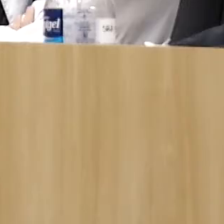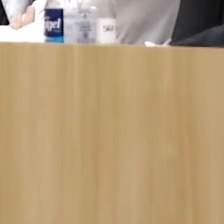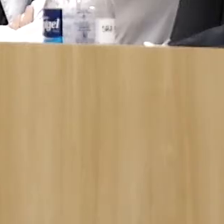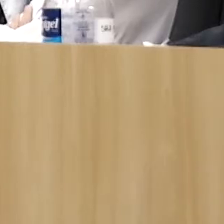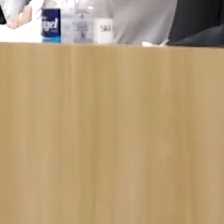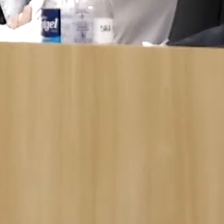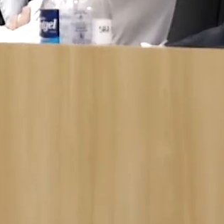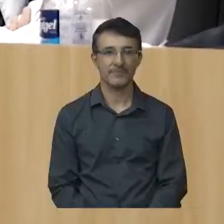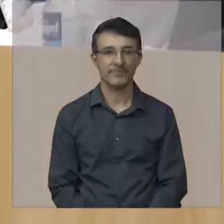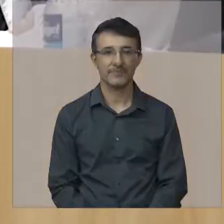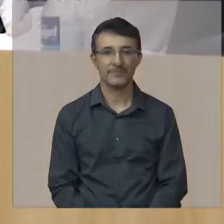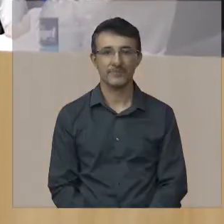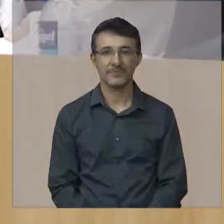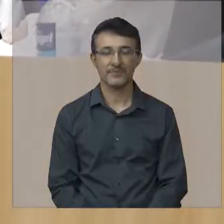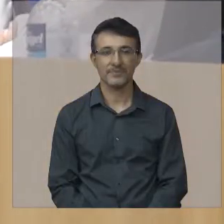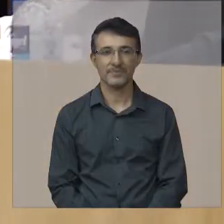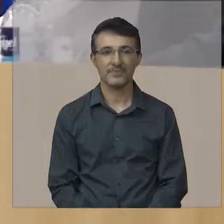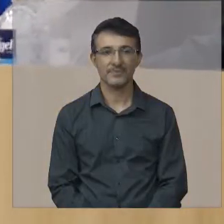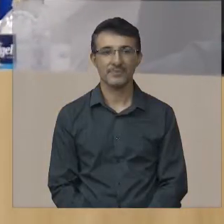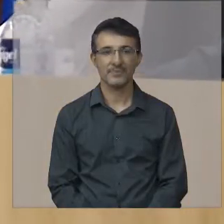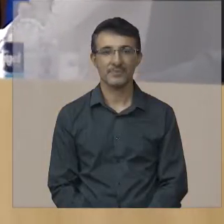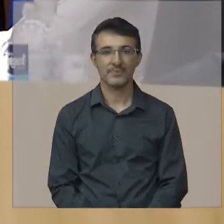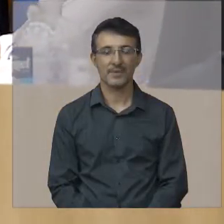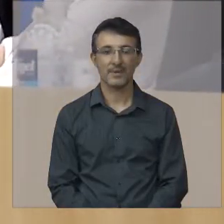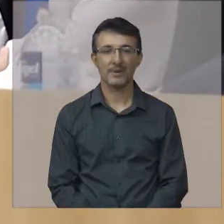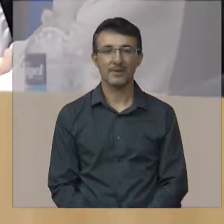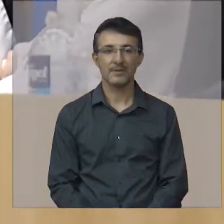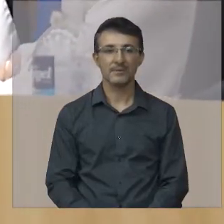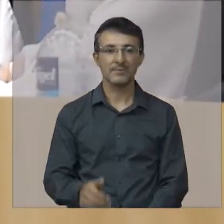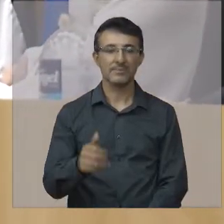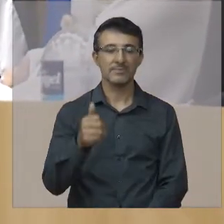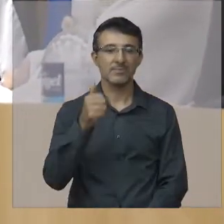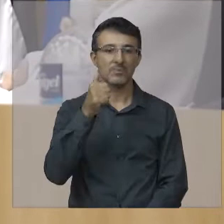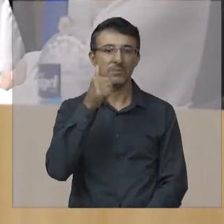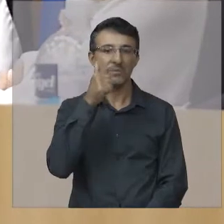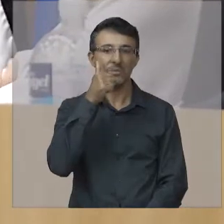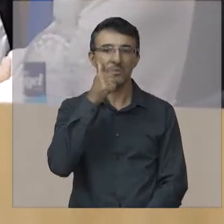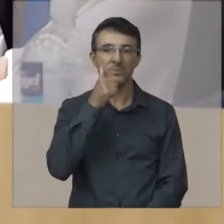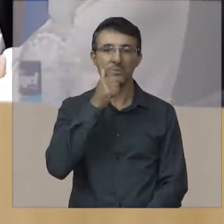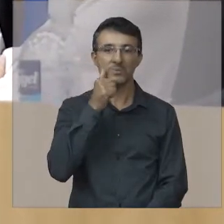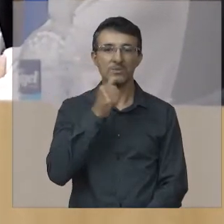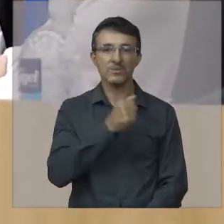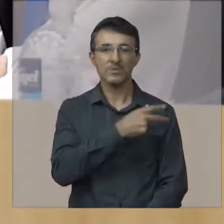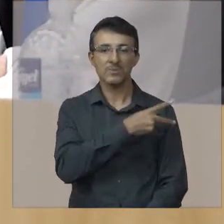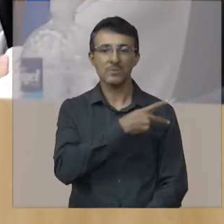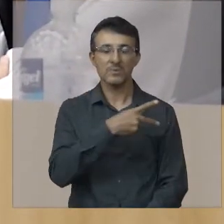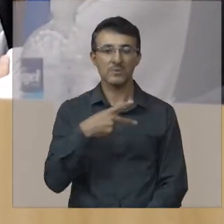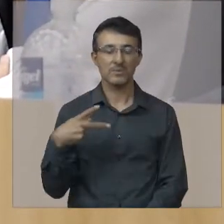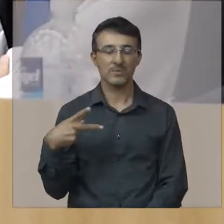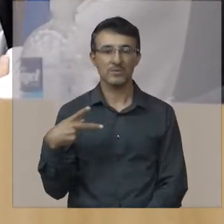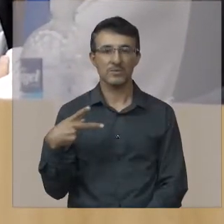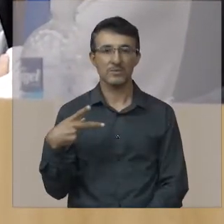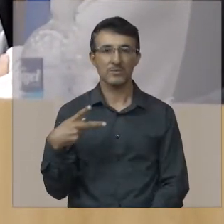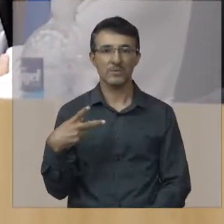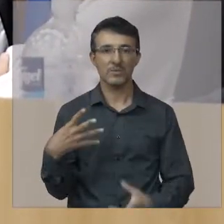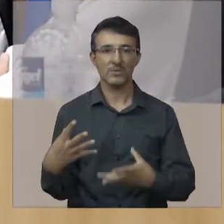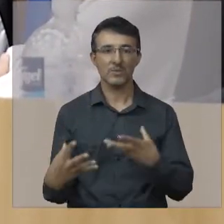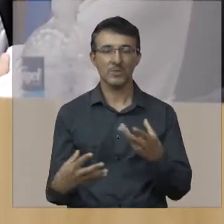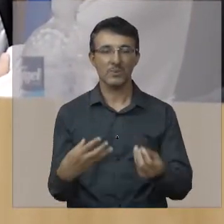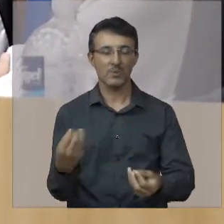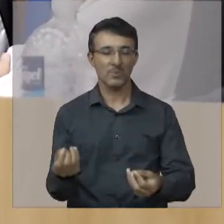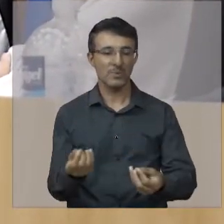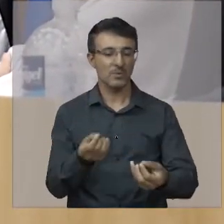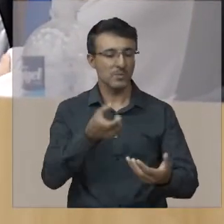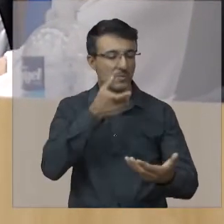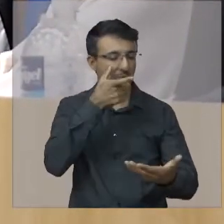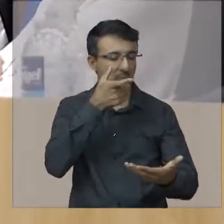Senhora Presidente, conforme informado pelos escrutinadores, 20 votos, Robertinho da